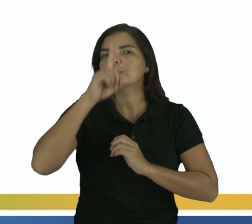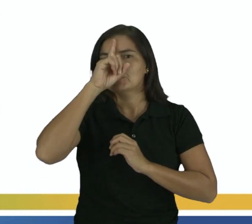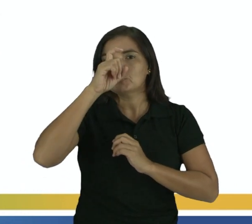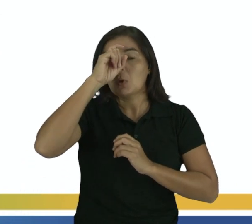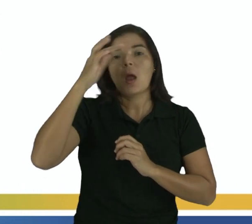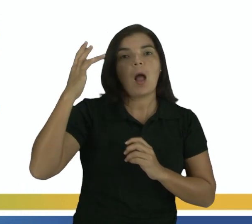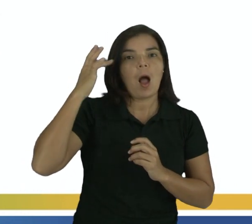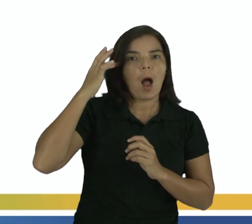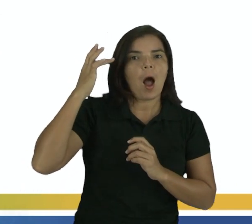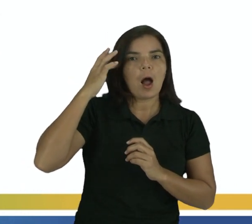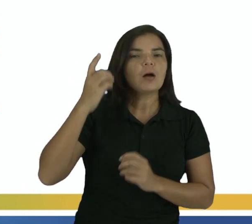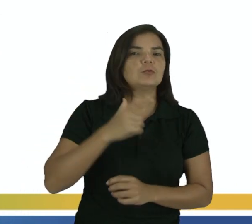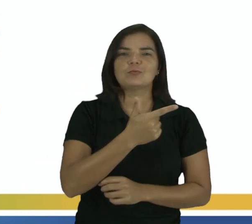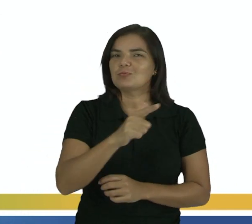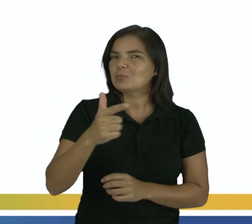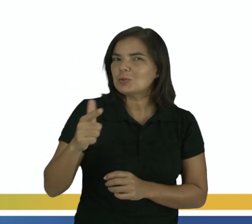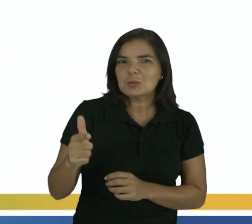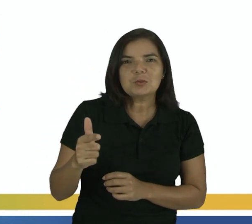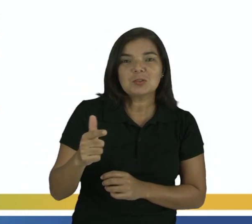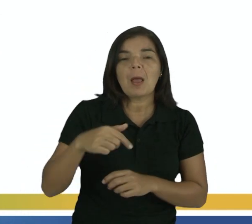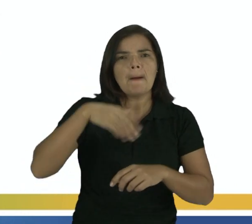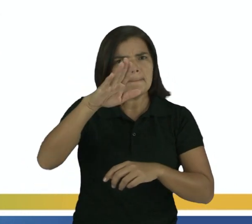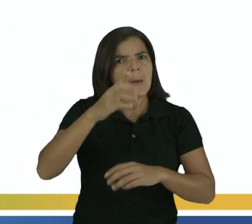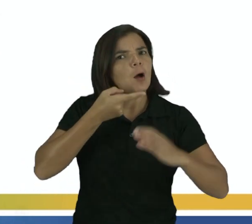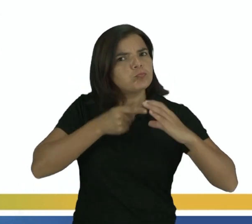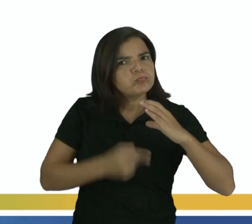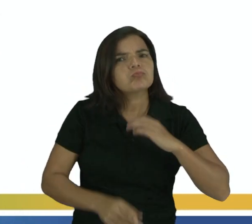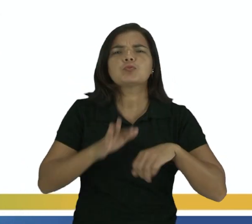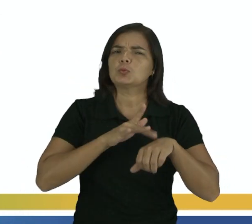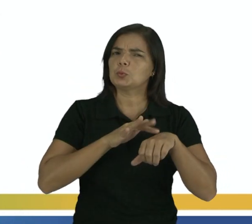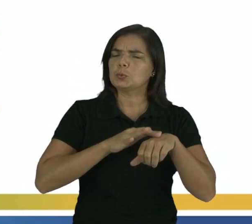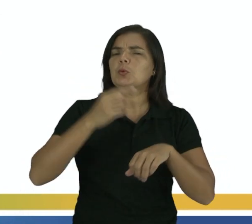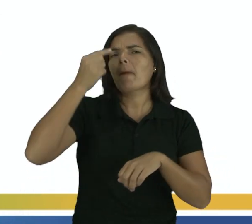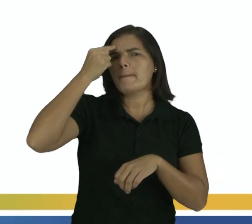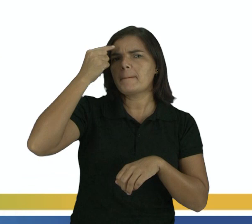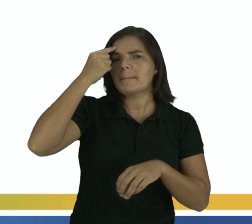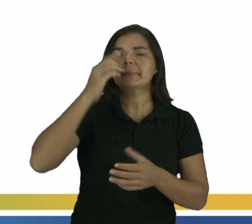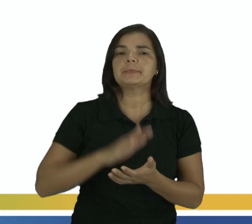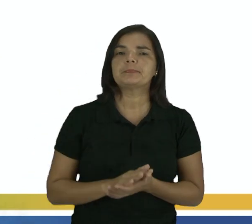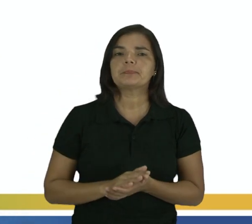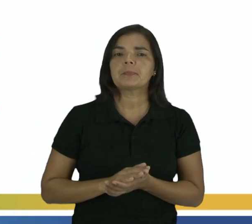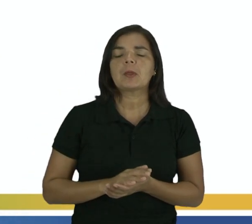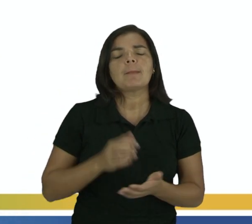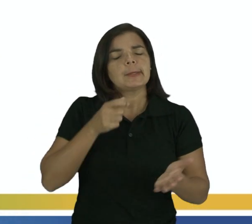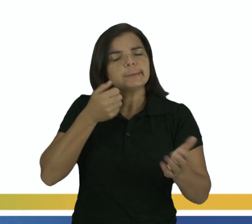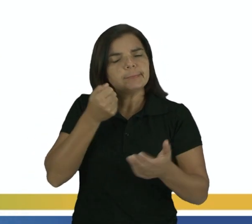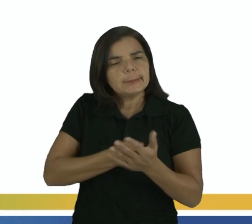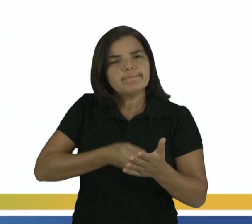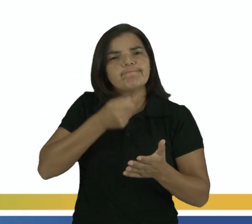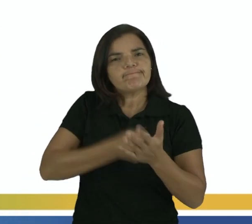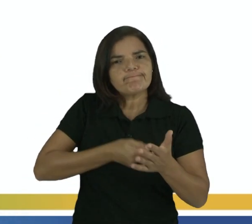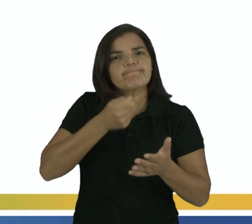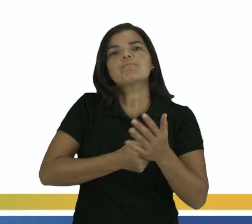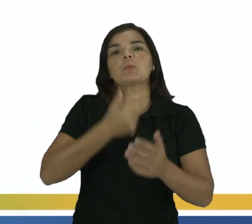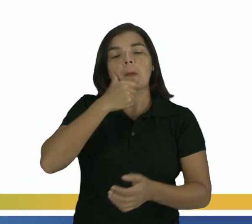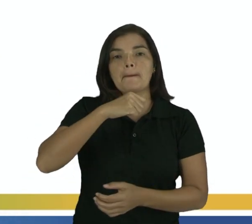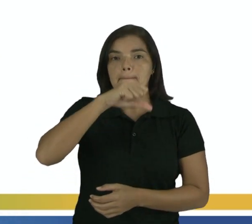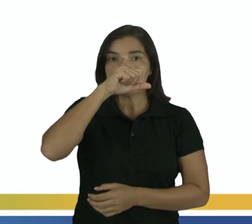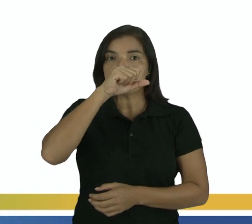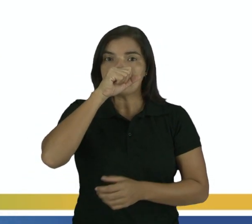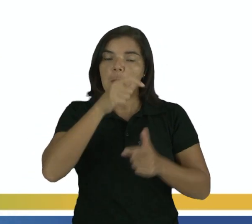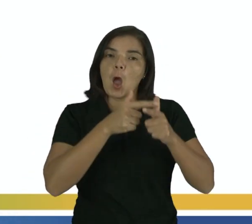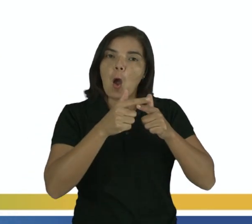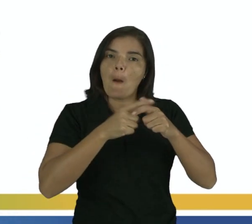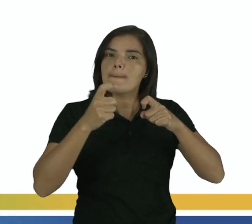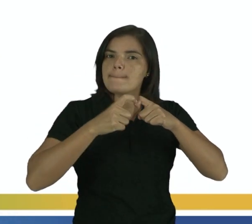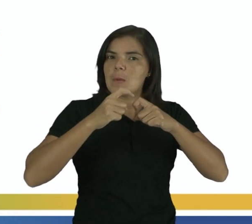pois achava que o que eu tinha não era mais grave do que todos pensavam. E pela insistência da minha mãe, a neurologista que fez